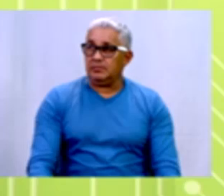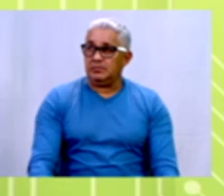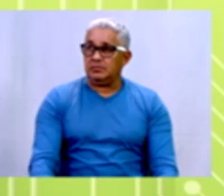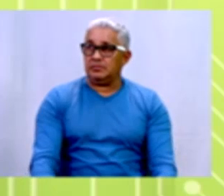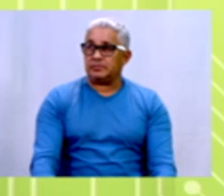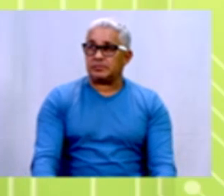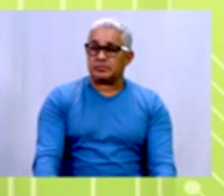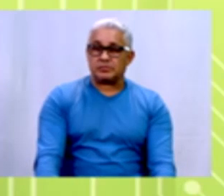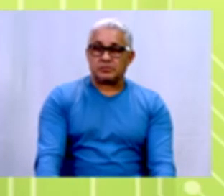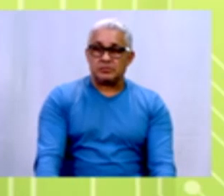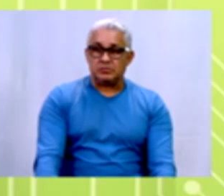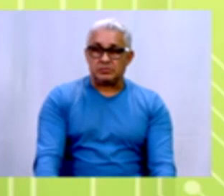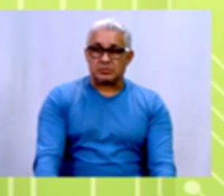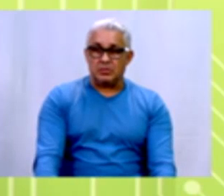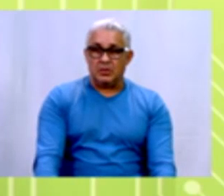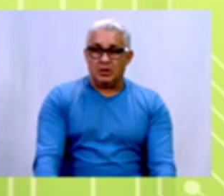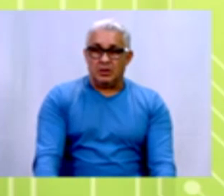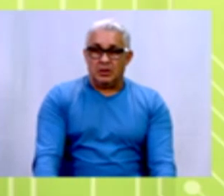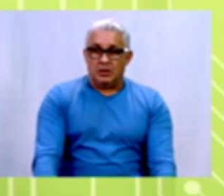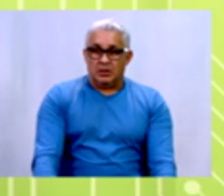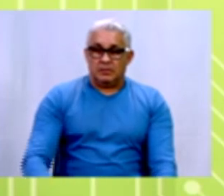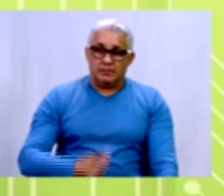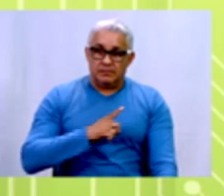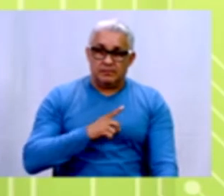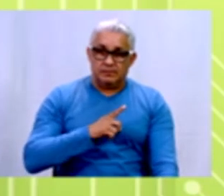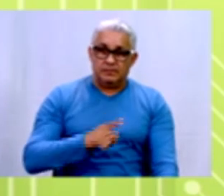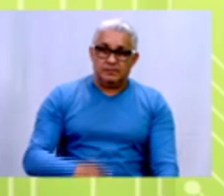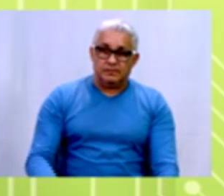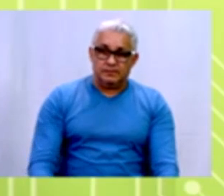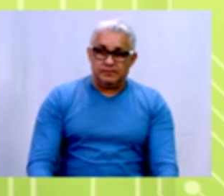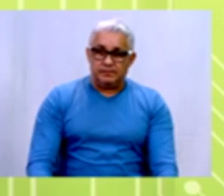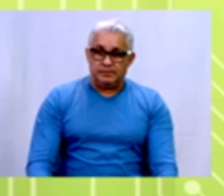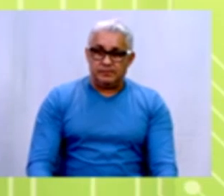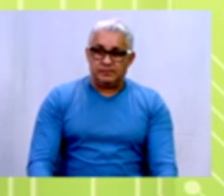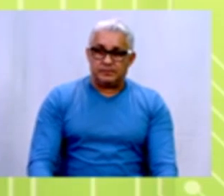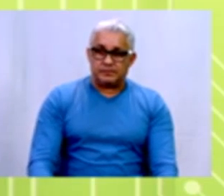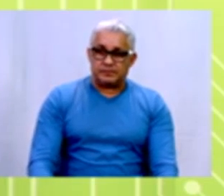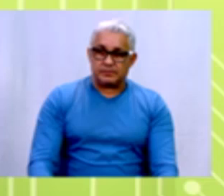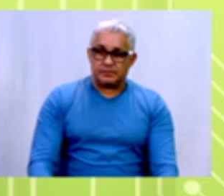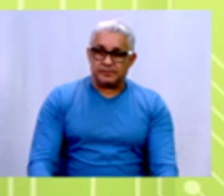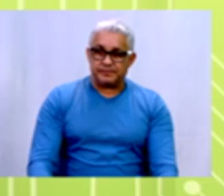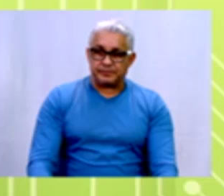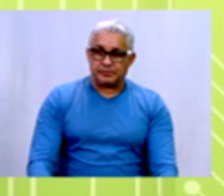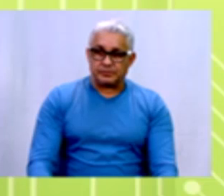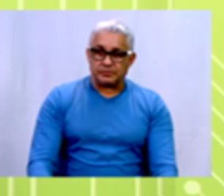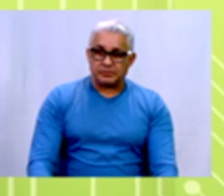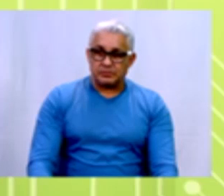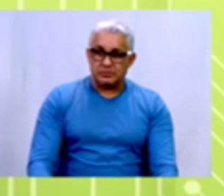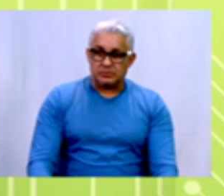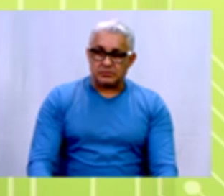certo? Aí, nós temos ainda, como nós